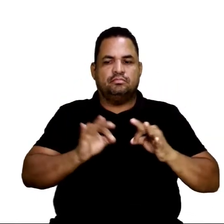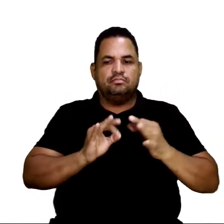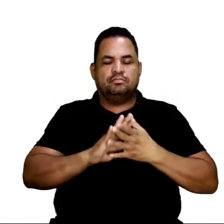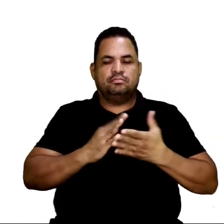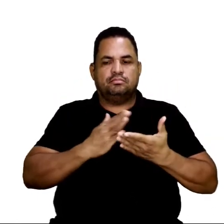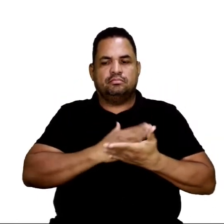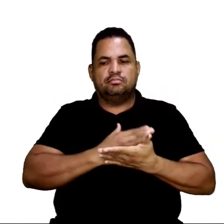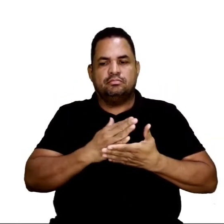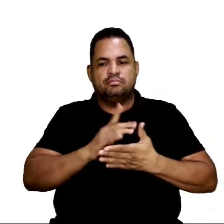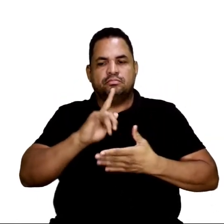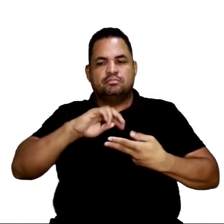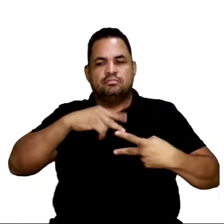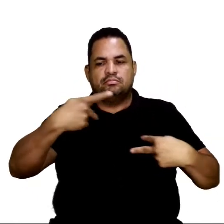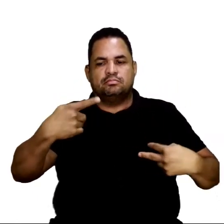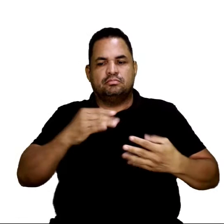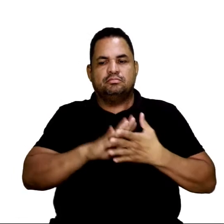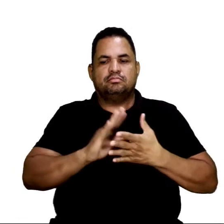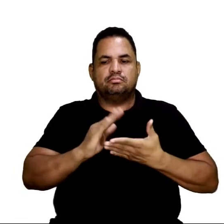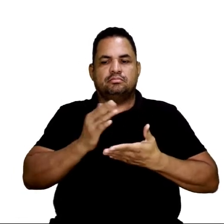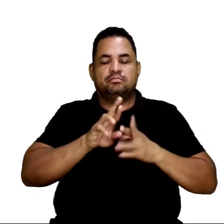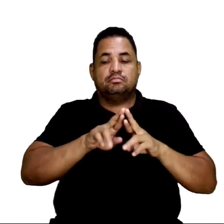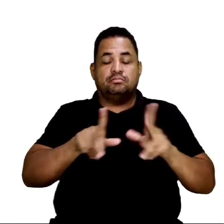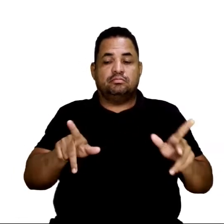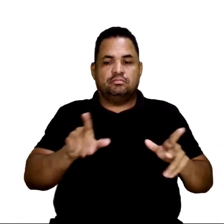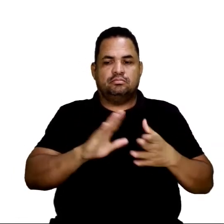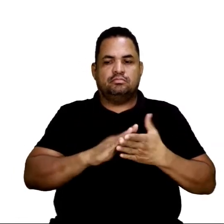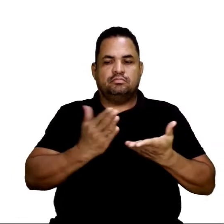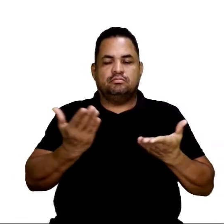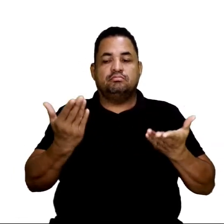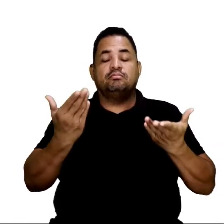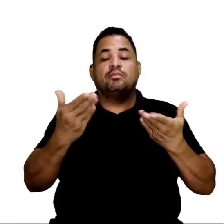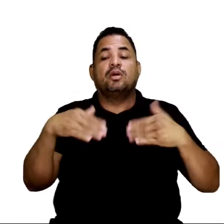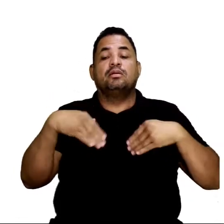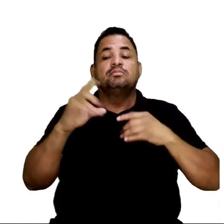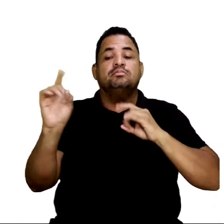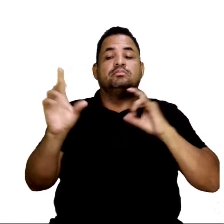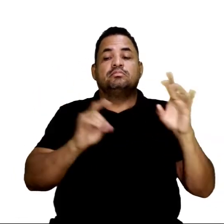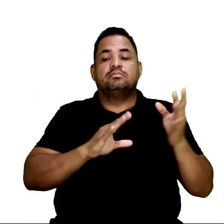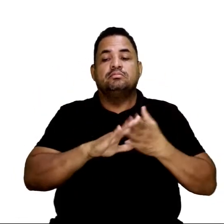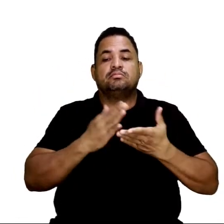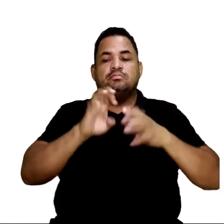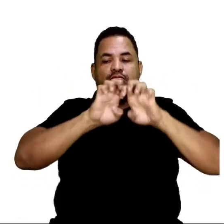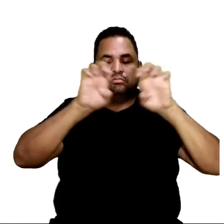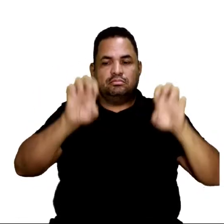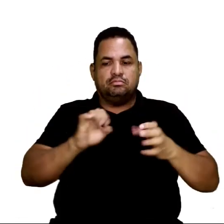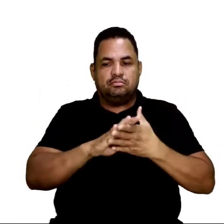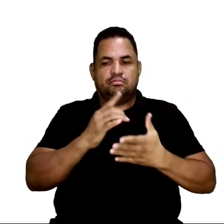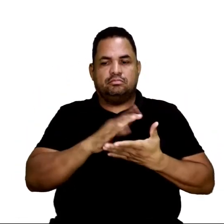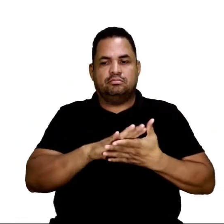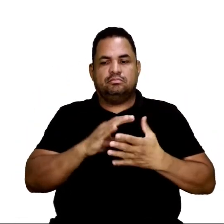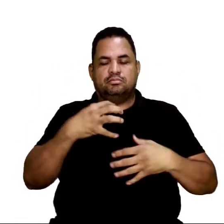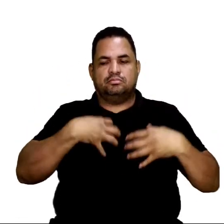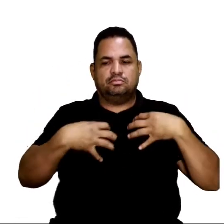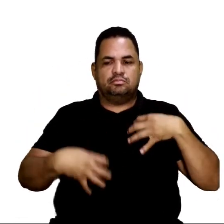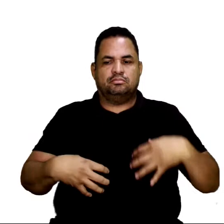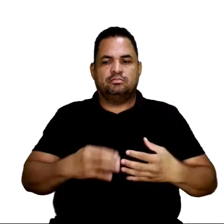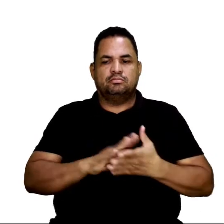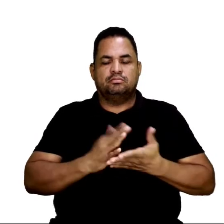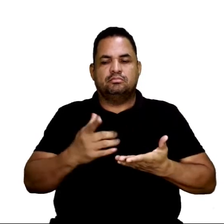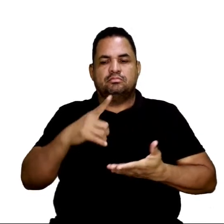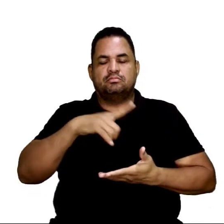dos nossos genes para estar se diferenciando e determinando cada uma das estruturas dos órgãos que vão